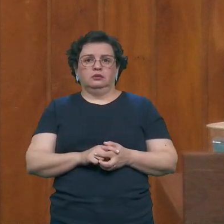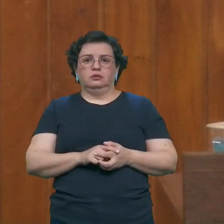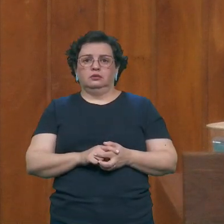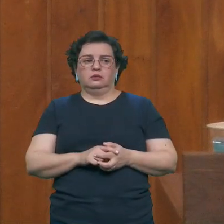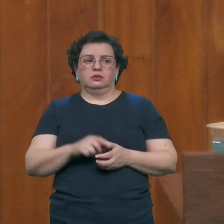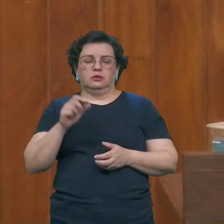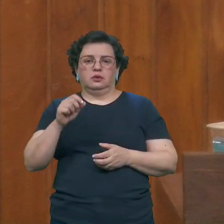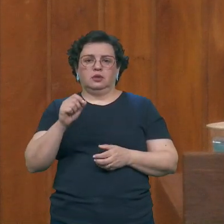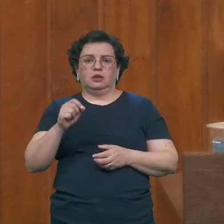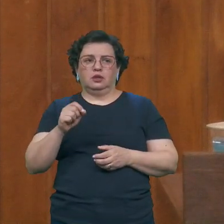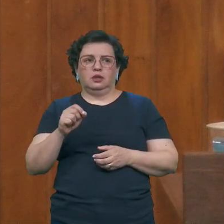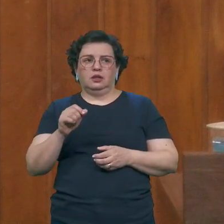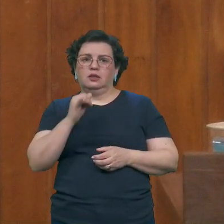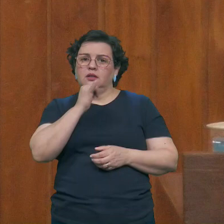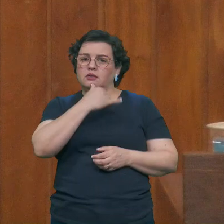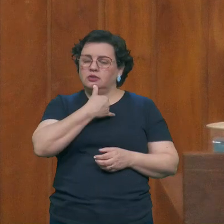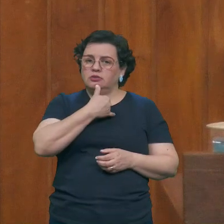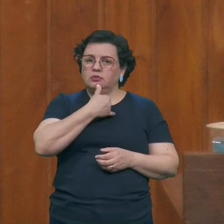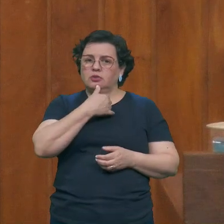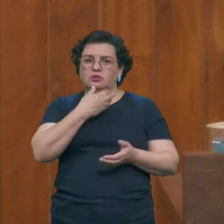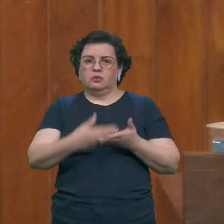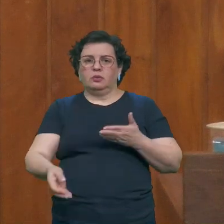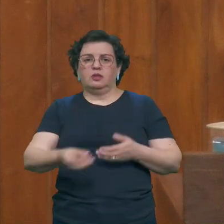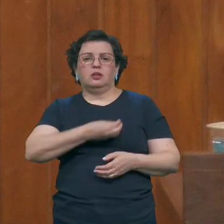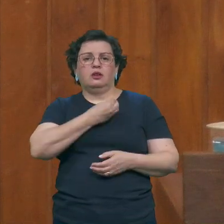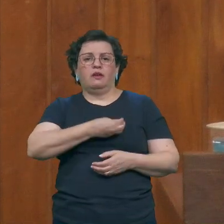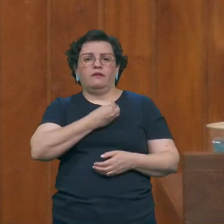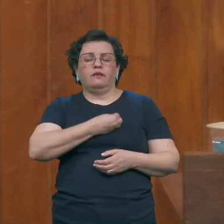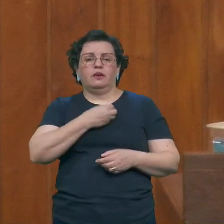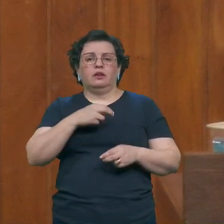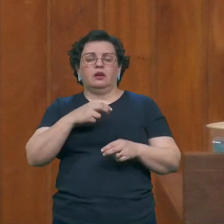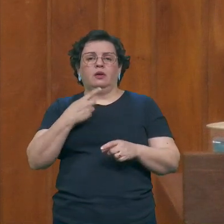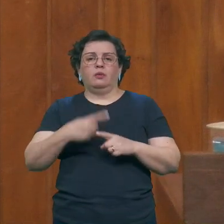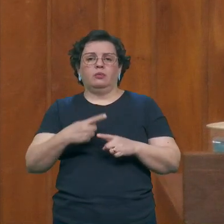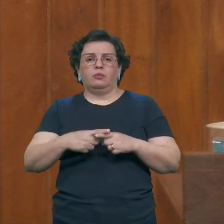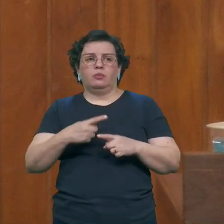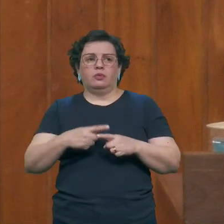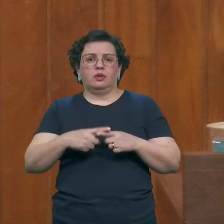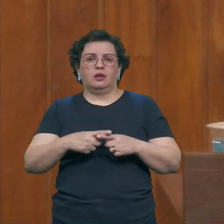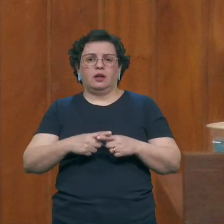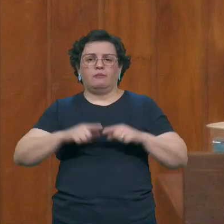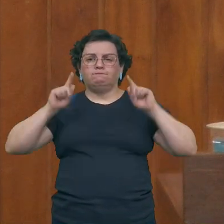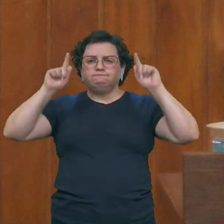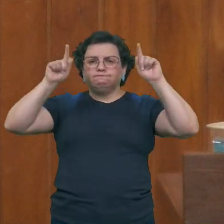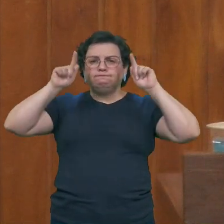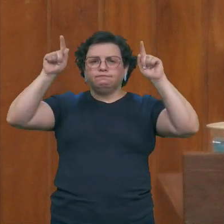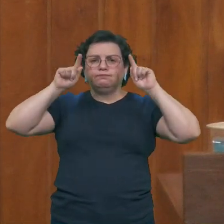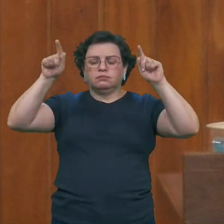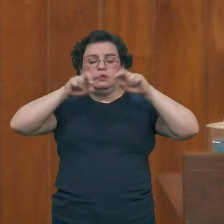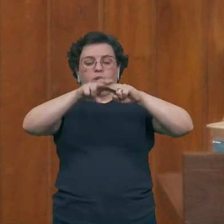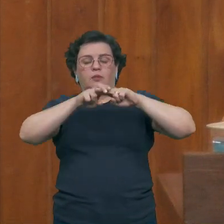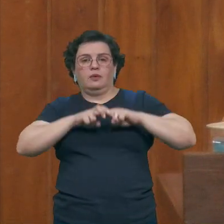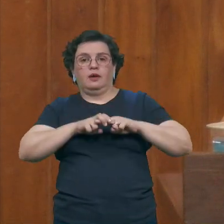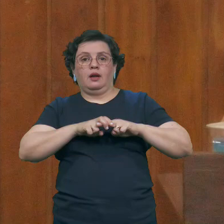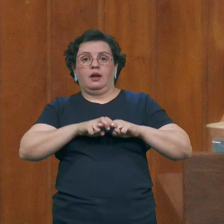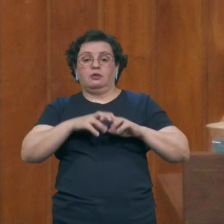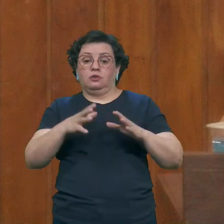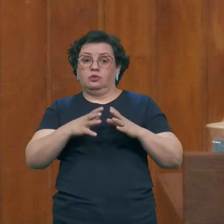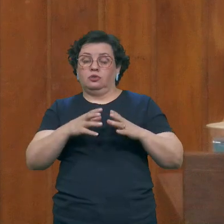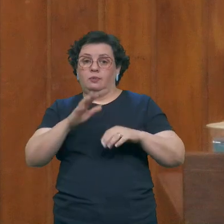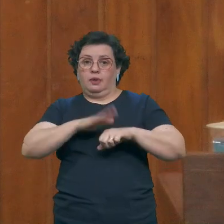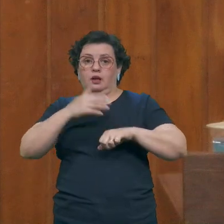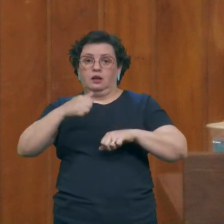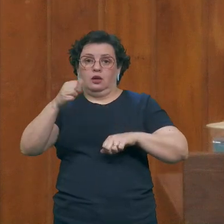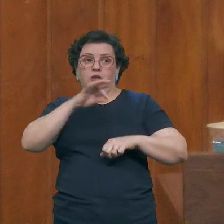lamentavelmente acabaram perdendo a sua vida ao protestar por maiores salários, melhores condições de emprego,